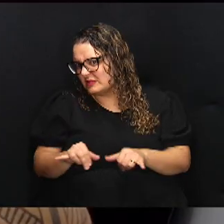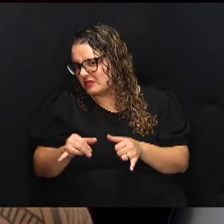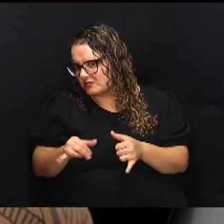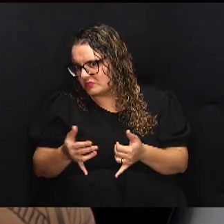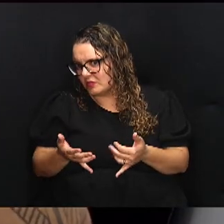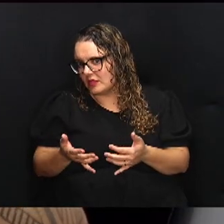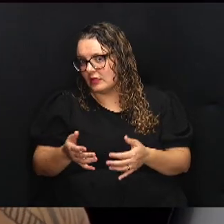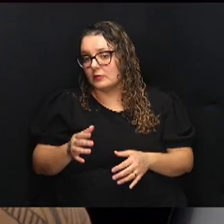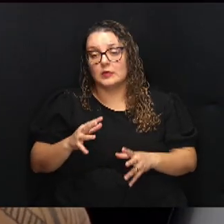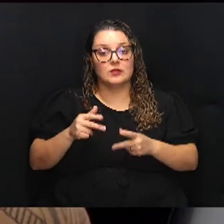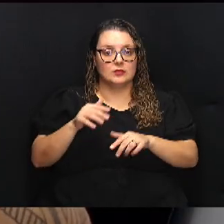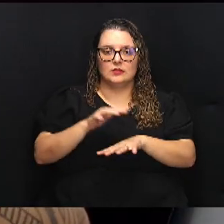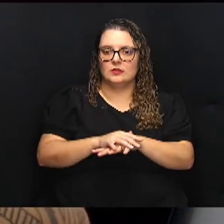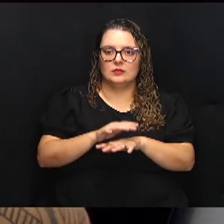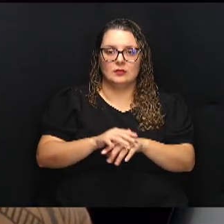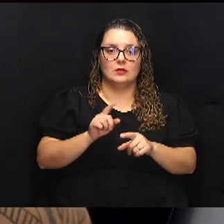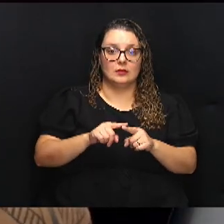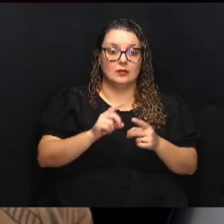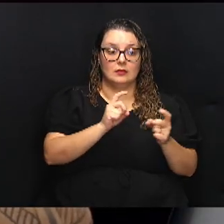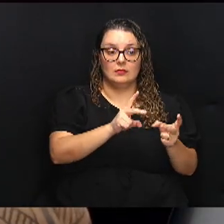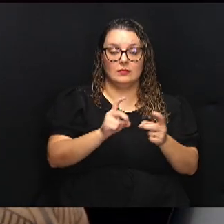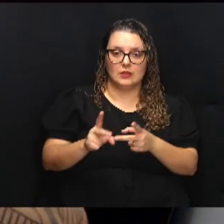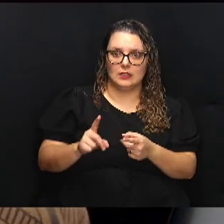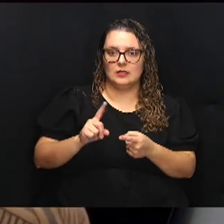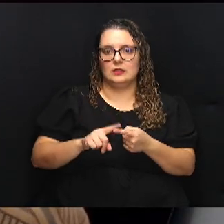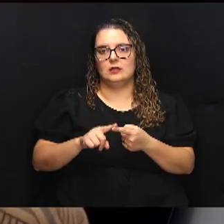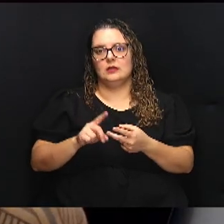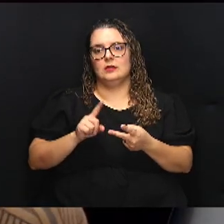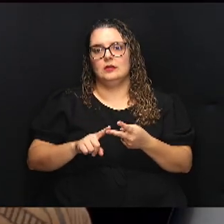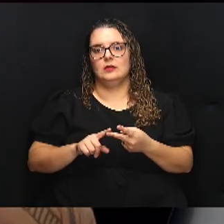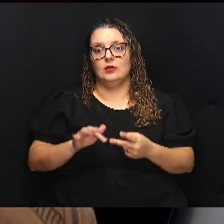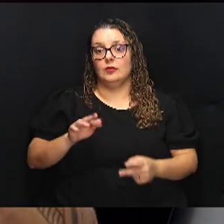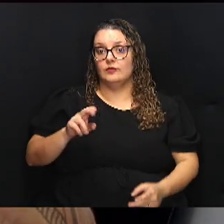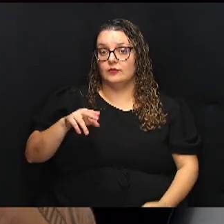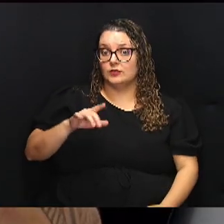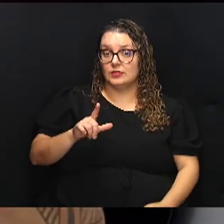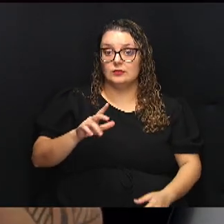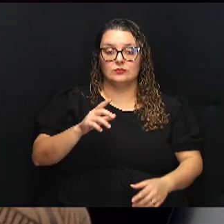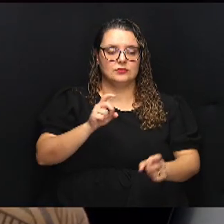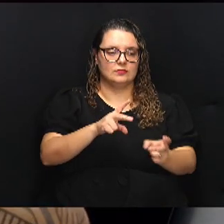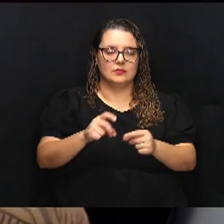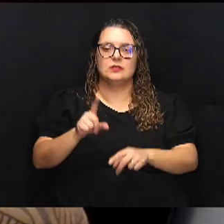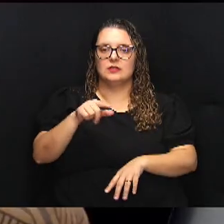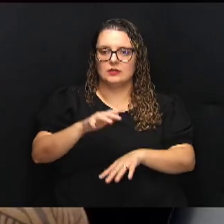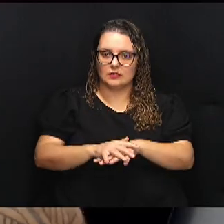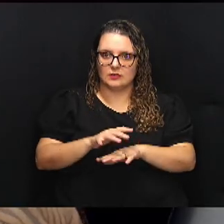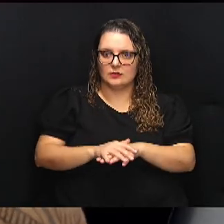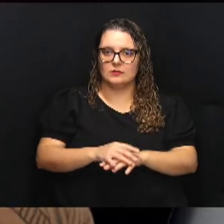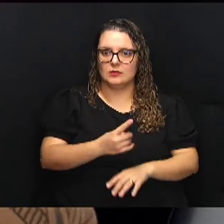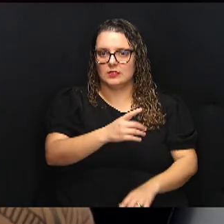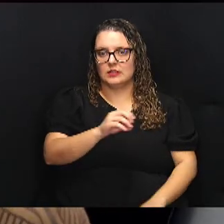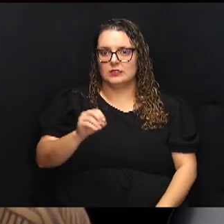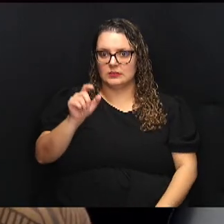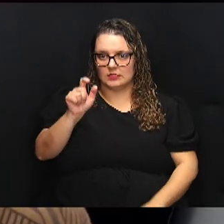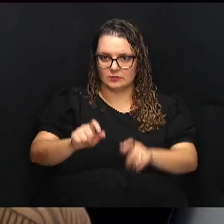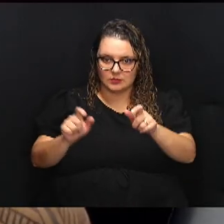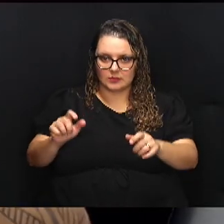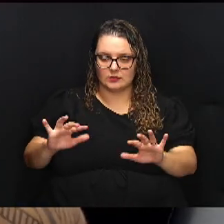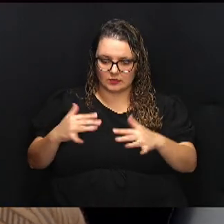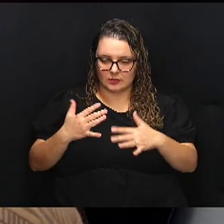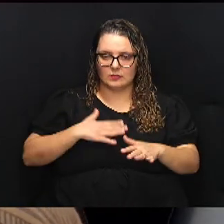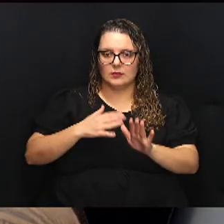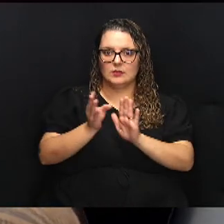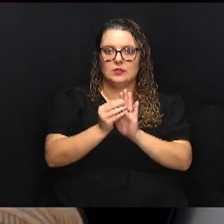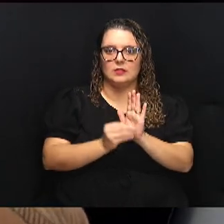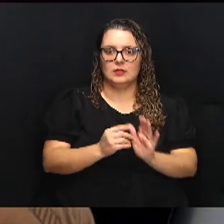tudo é matemática. Vendas é matemática. Você fazer um funil de vendas é matemática. Para cada 100 pessoas que olham o meu conteúdo, 10 entram no meu